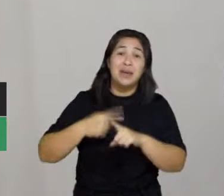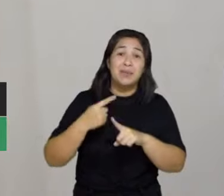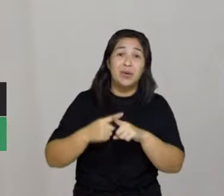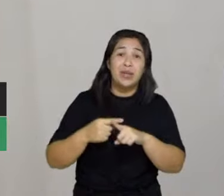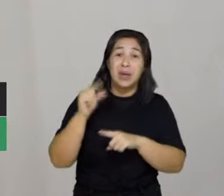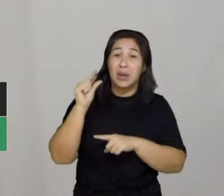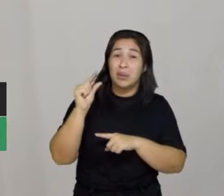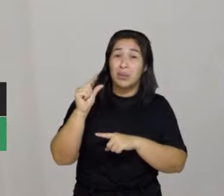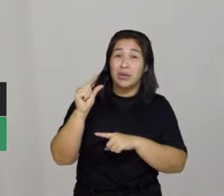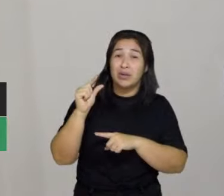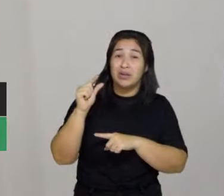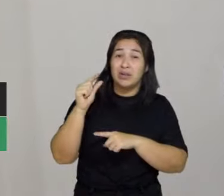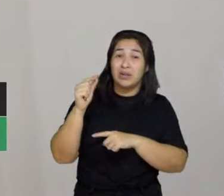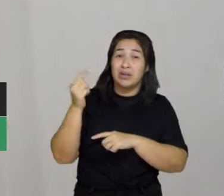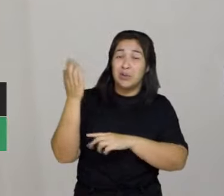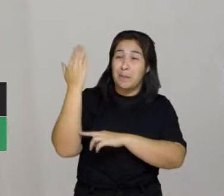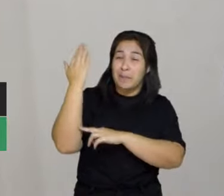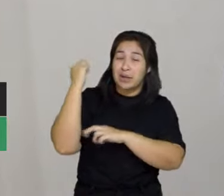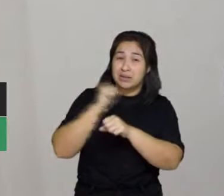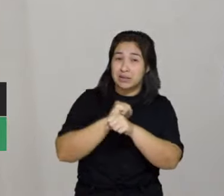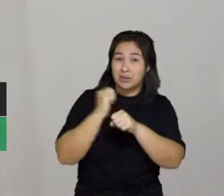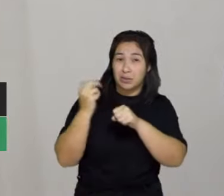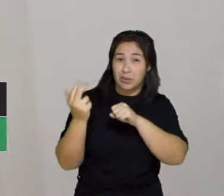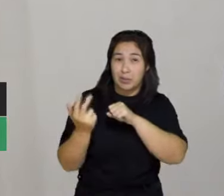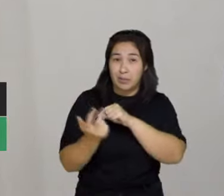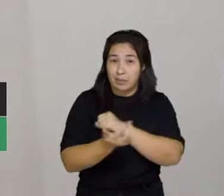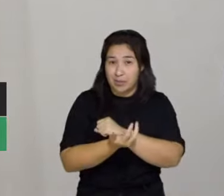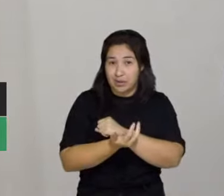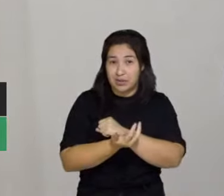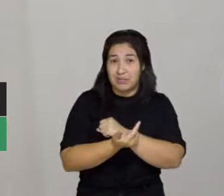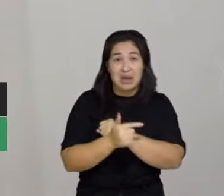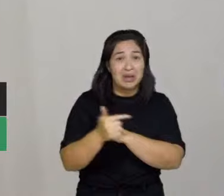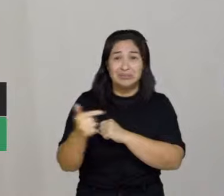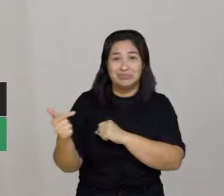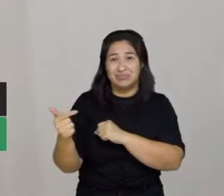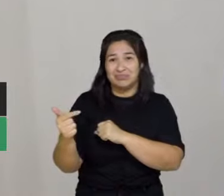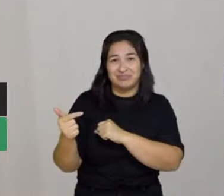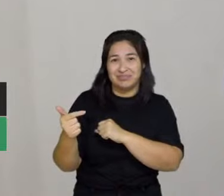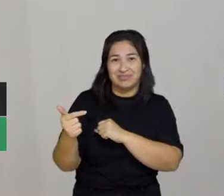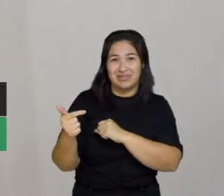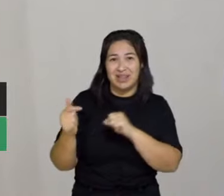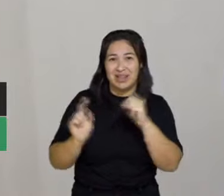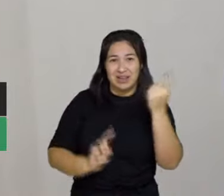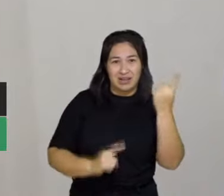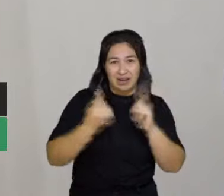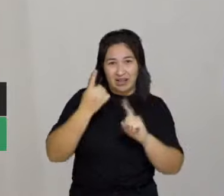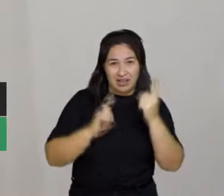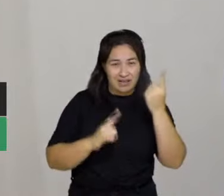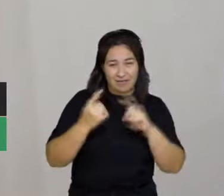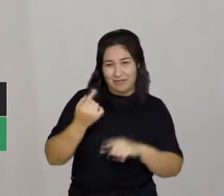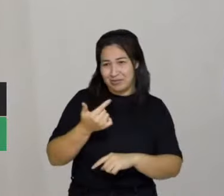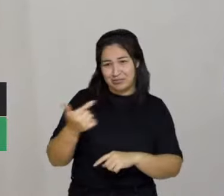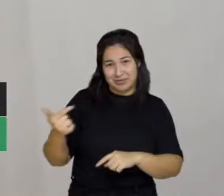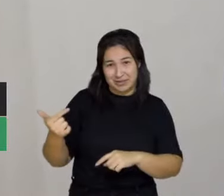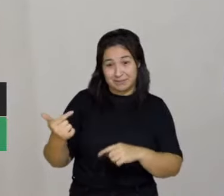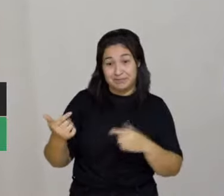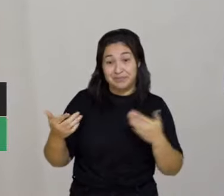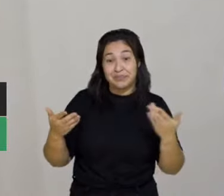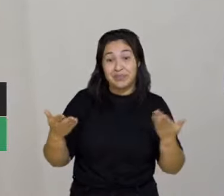dos últimos anos de pandemia, onde que a atividade não acontecia com essa intensidade, e que certamente é um